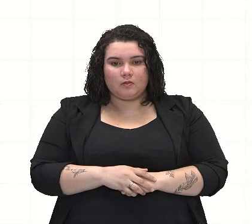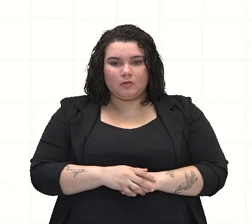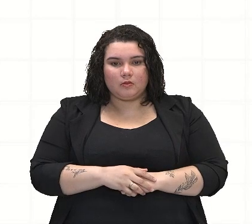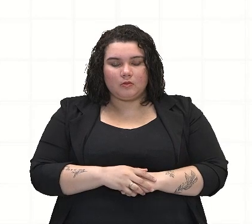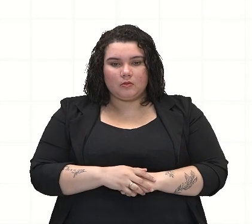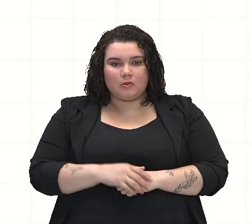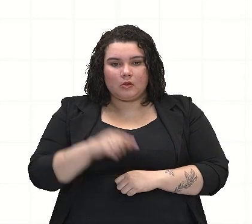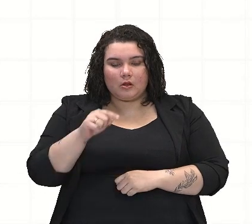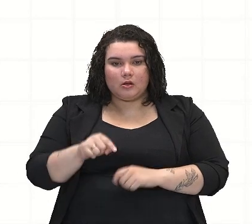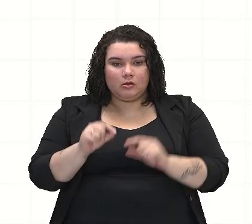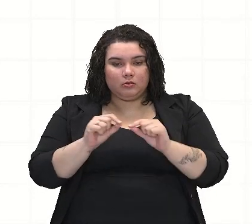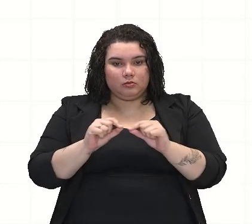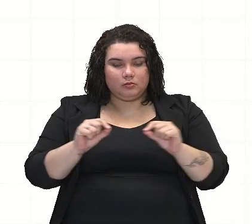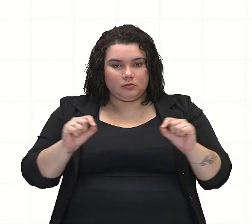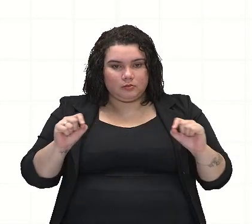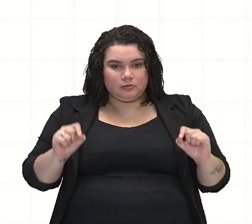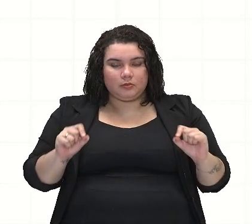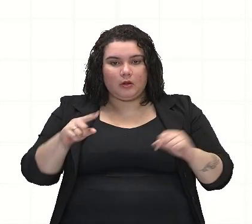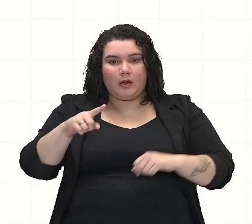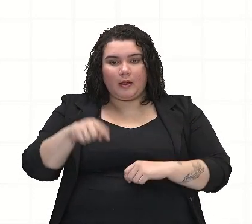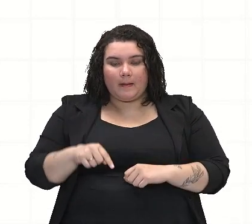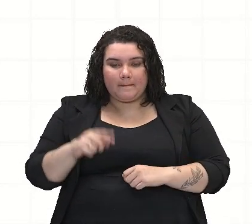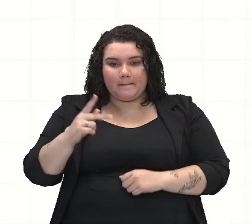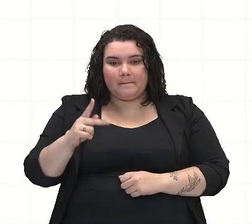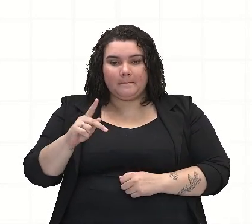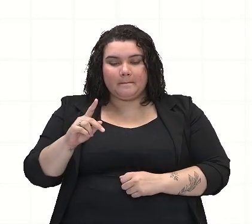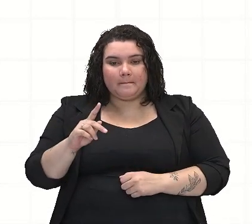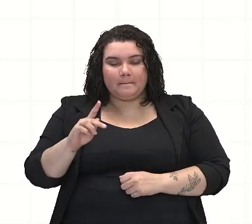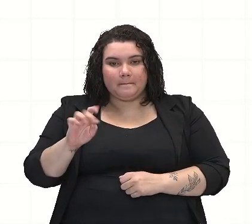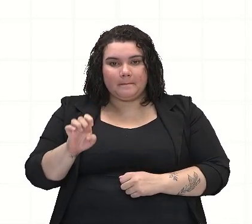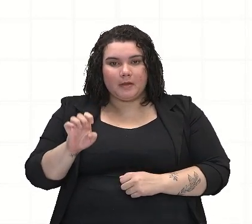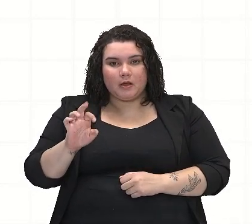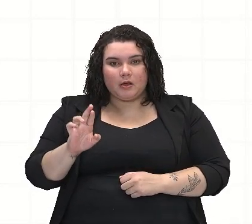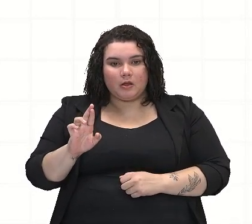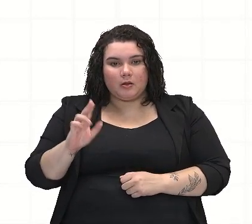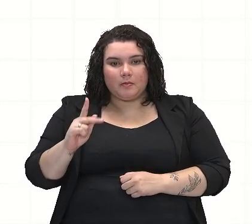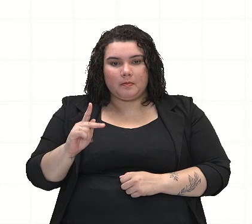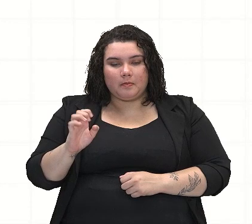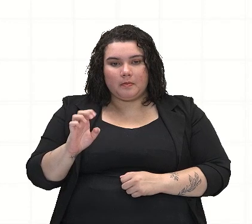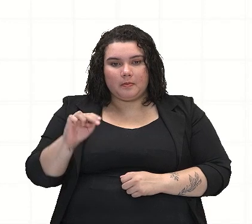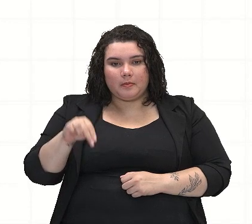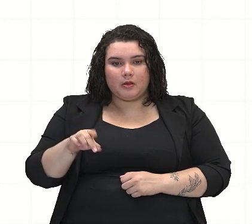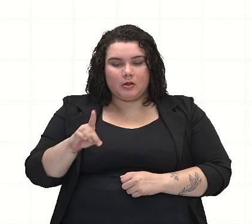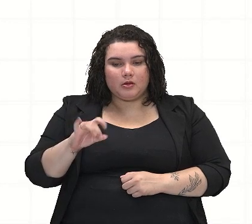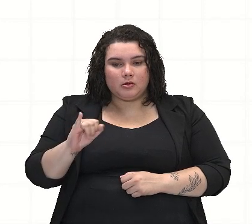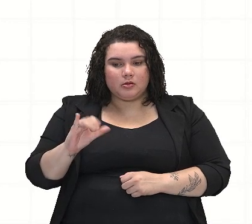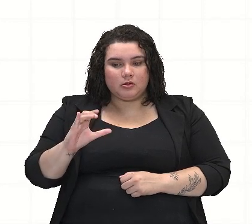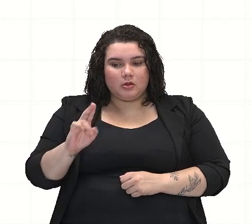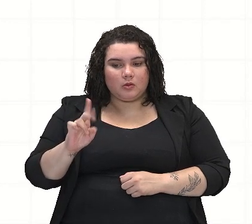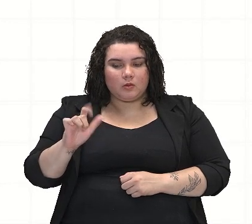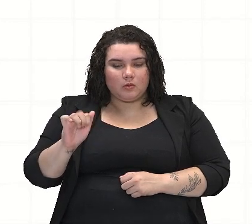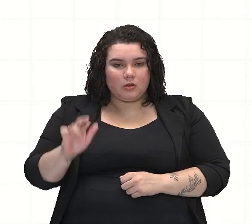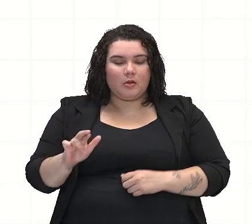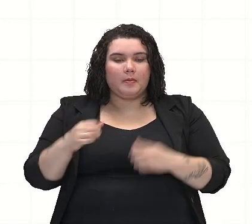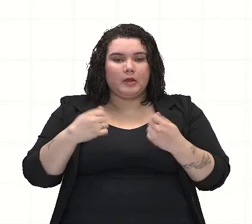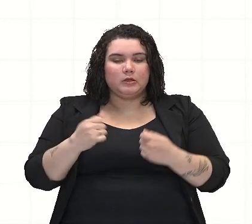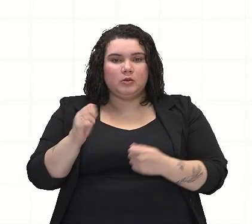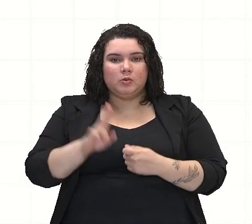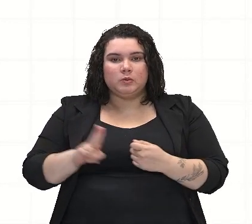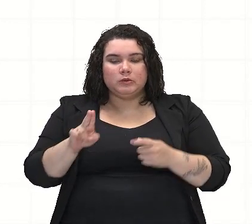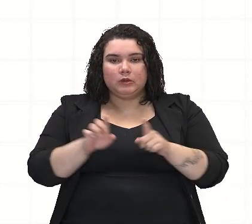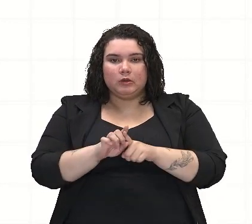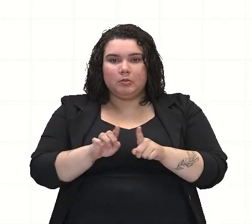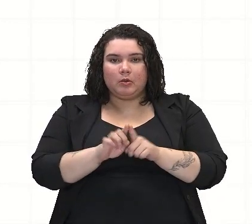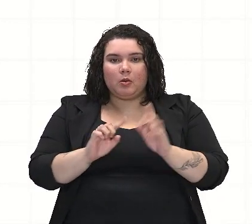essa reta, ó, além de ser perpendicular, ela tem que passar pelo ponto médio.